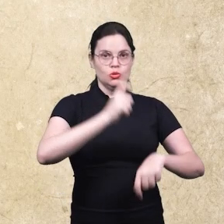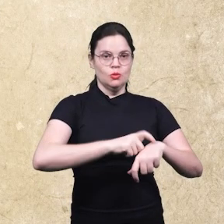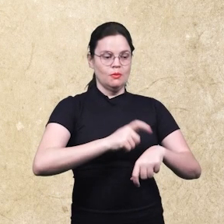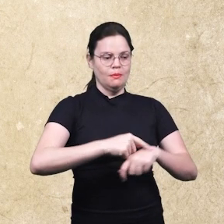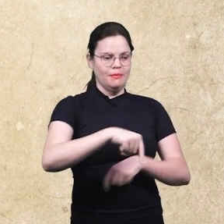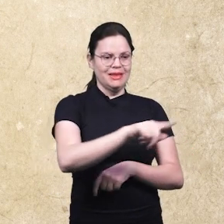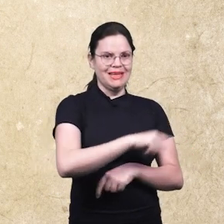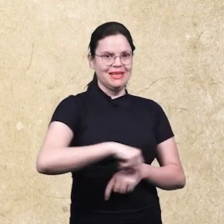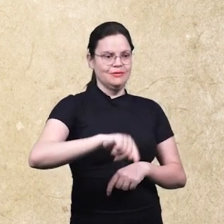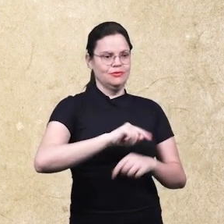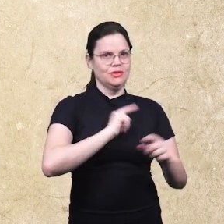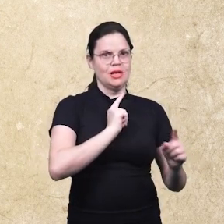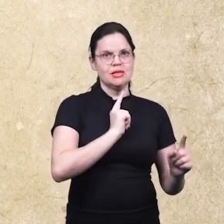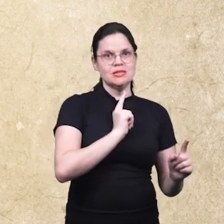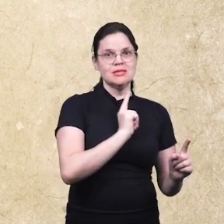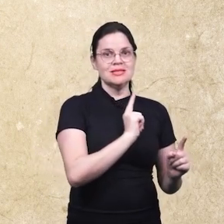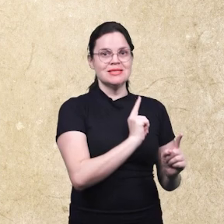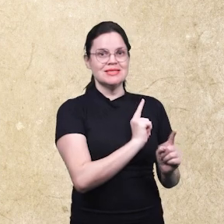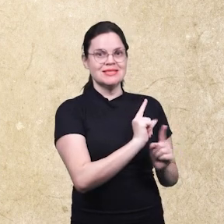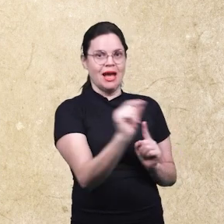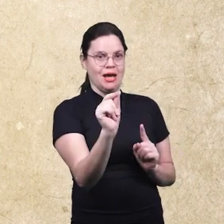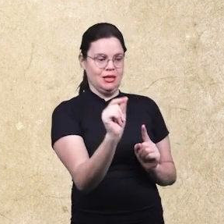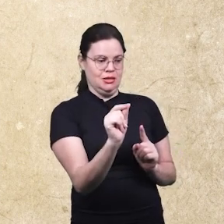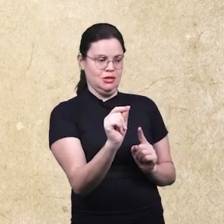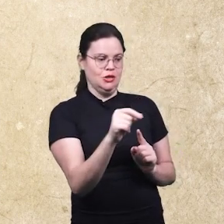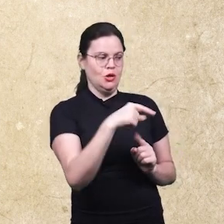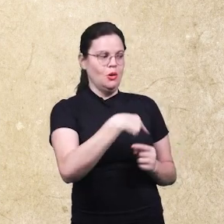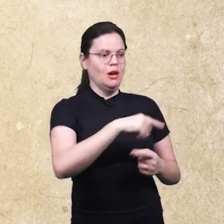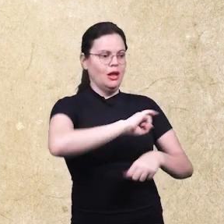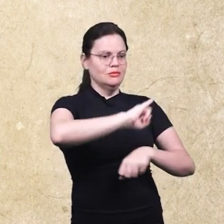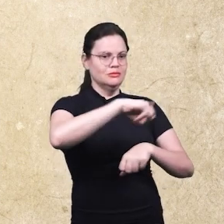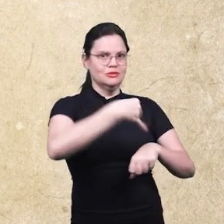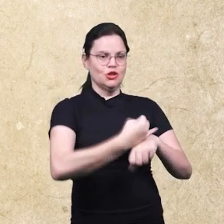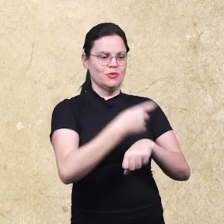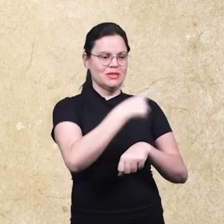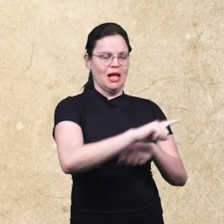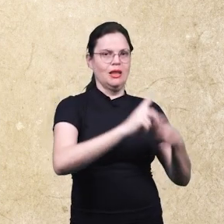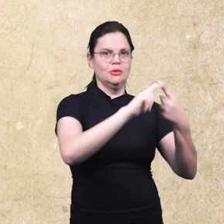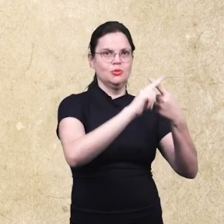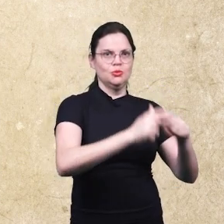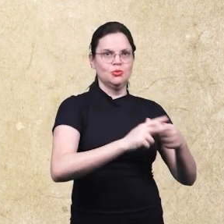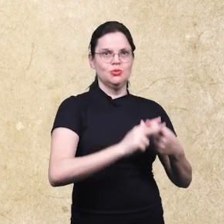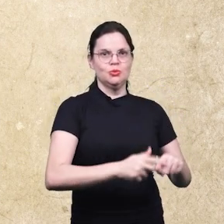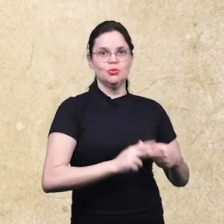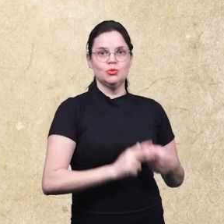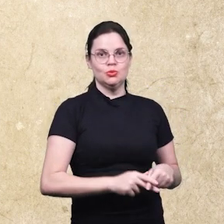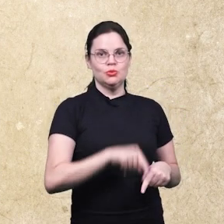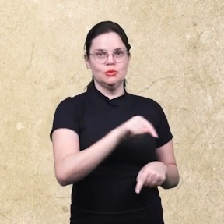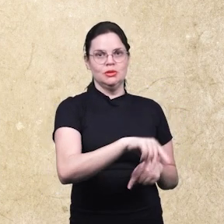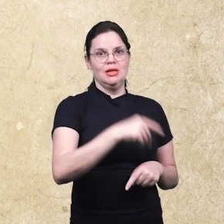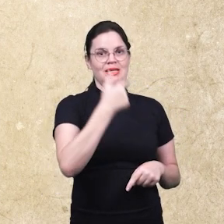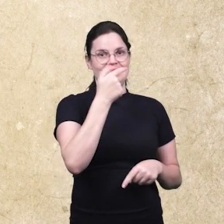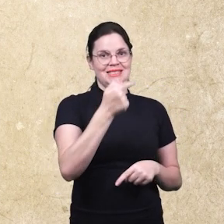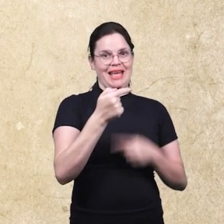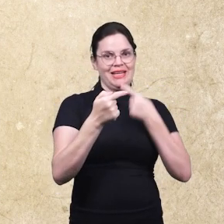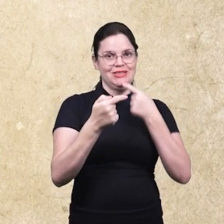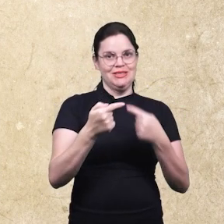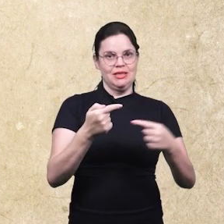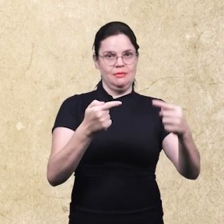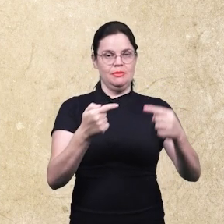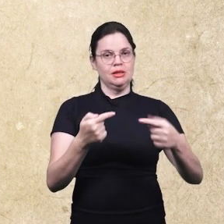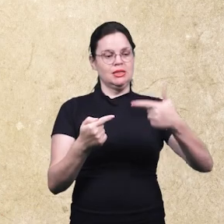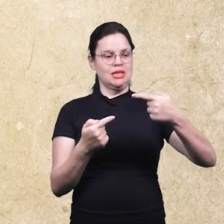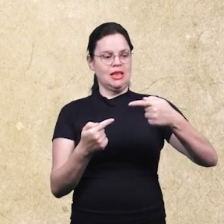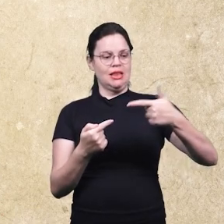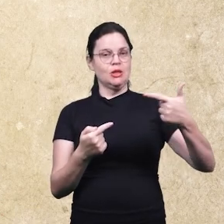e para edificar Jerusalém até o Messias, o príncipe, 7 semanas e 62 semanas.